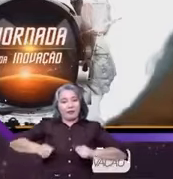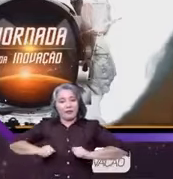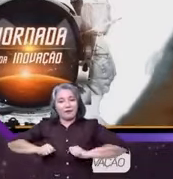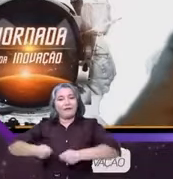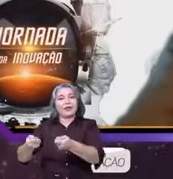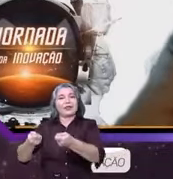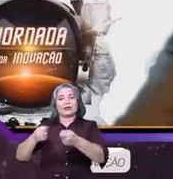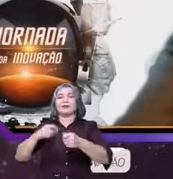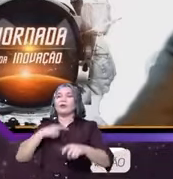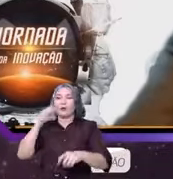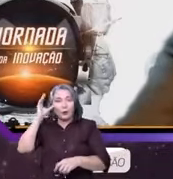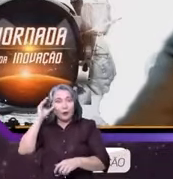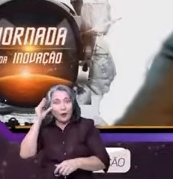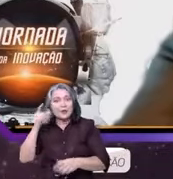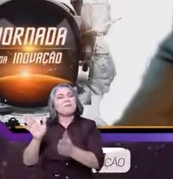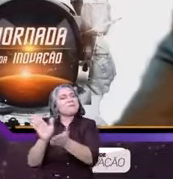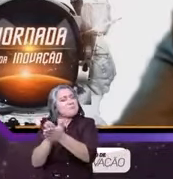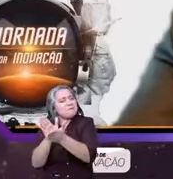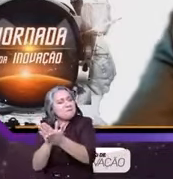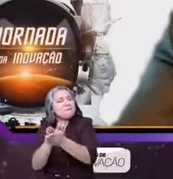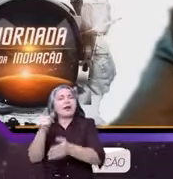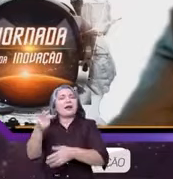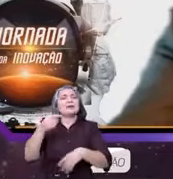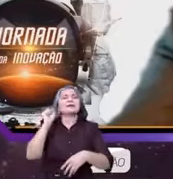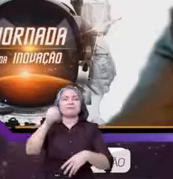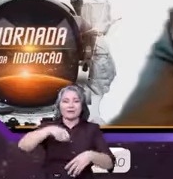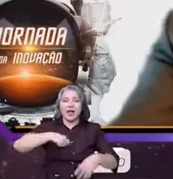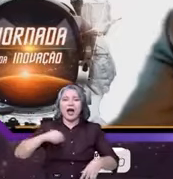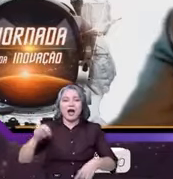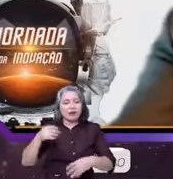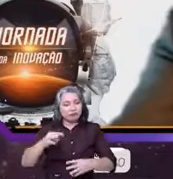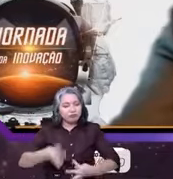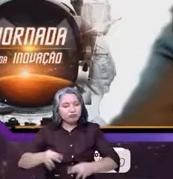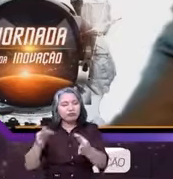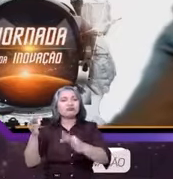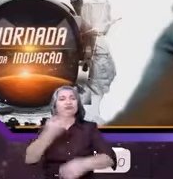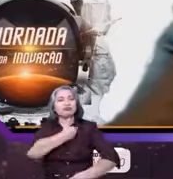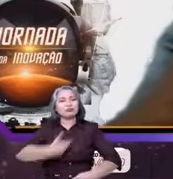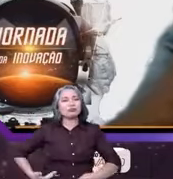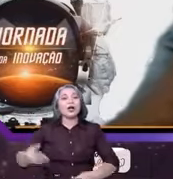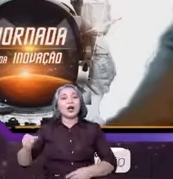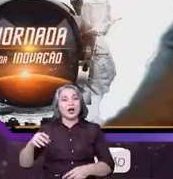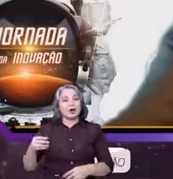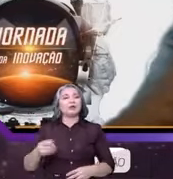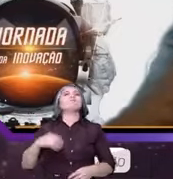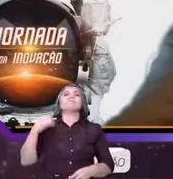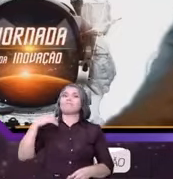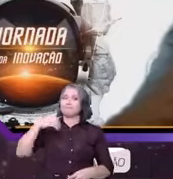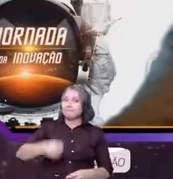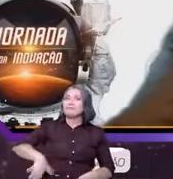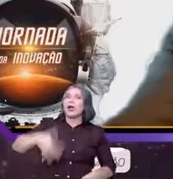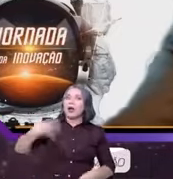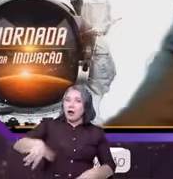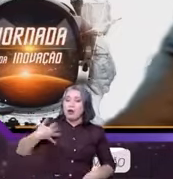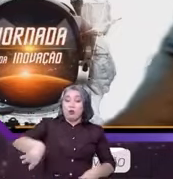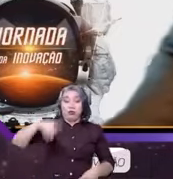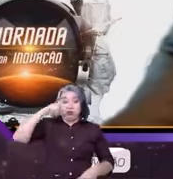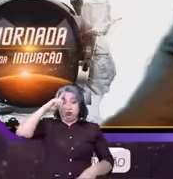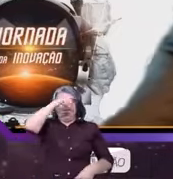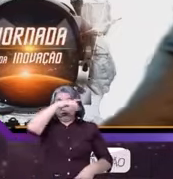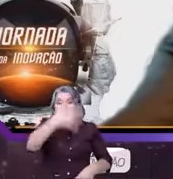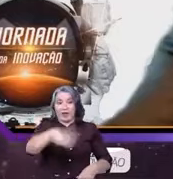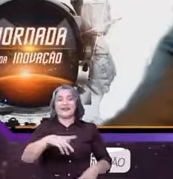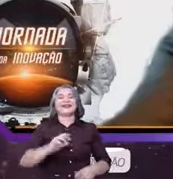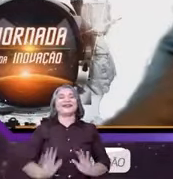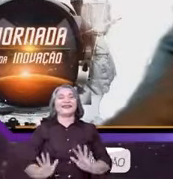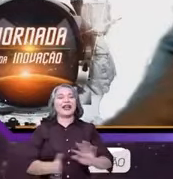porque, parabéns, doutor Luiz Antônio, a inovação no serviço público é realmente um grande desafio, meu amigo. Doutor João